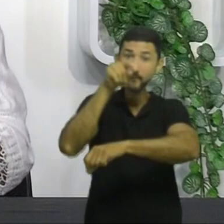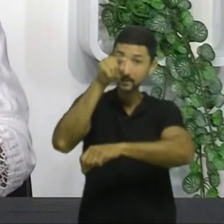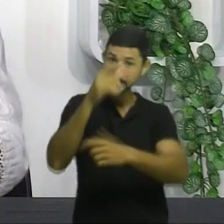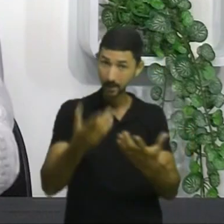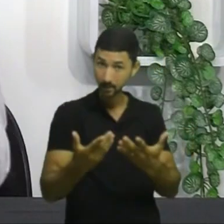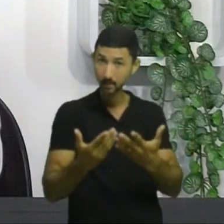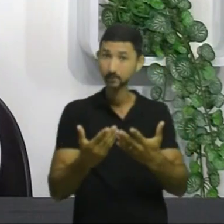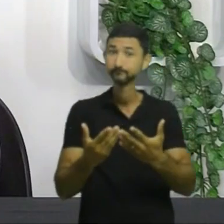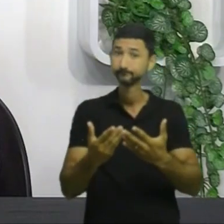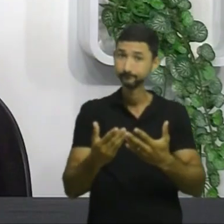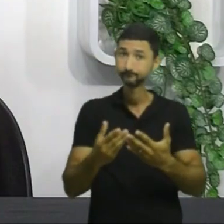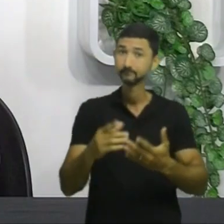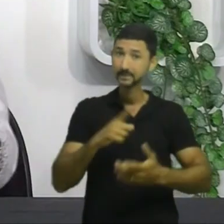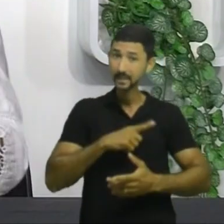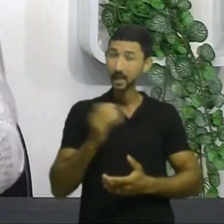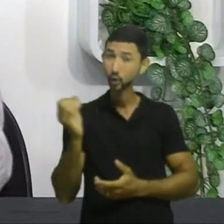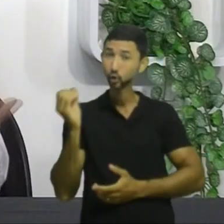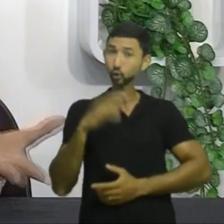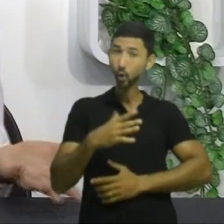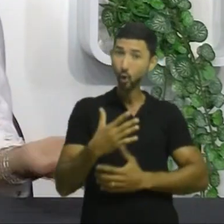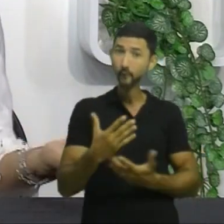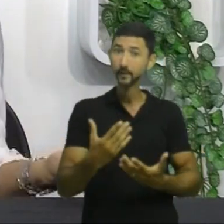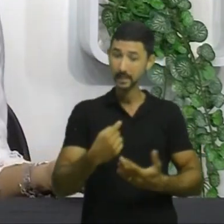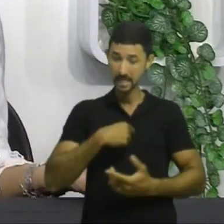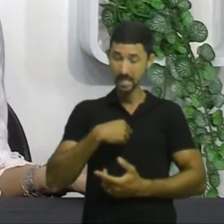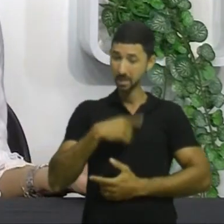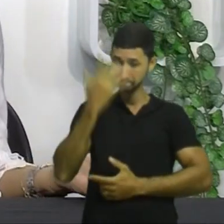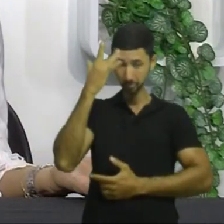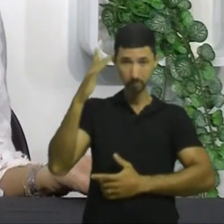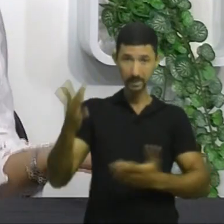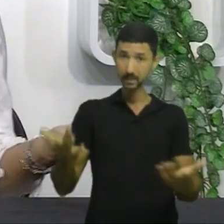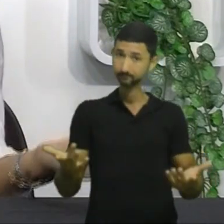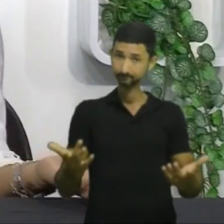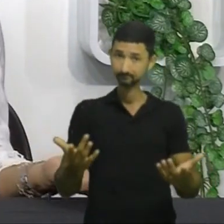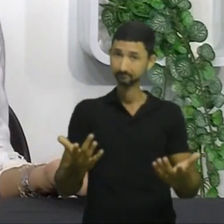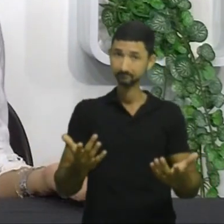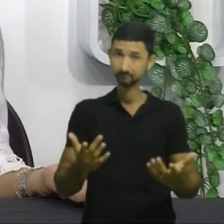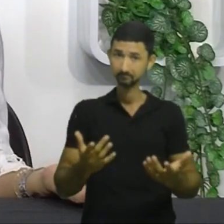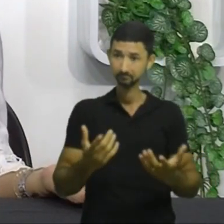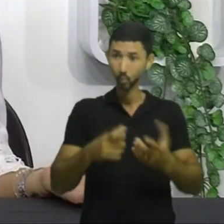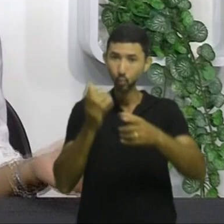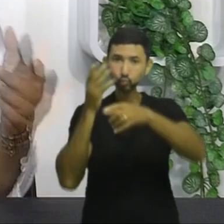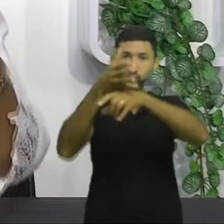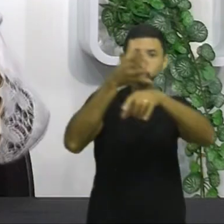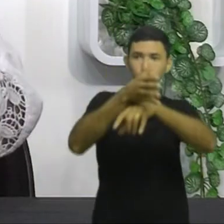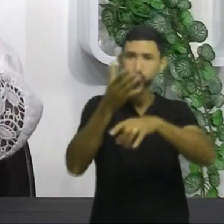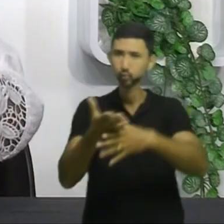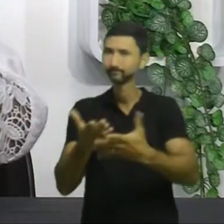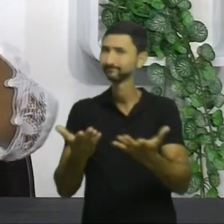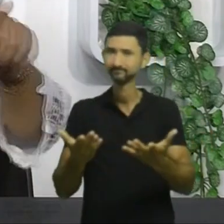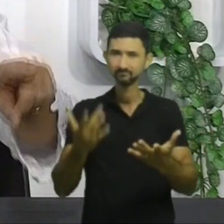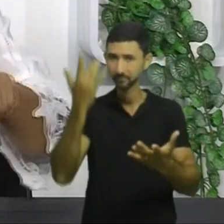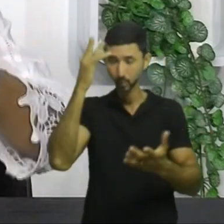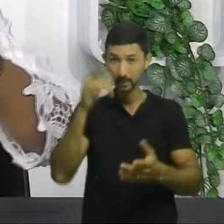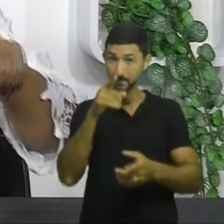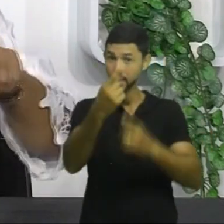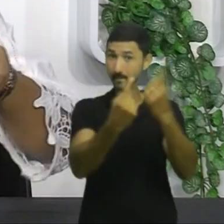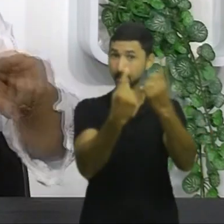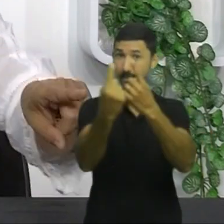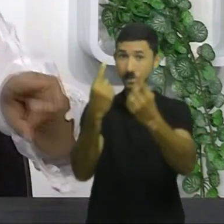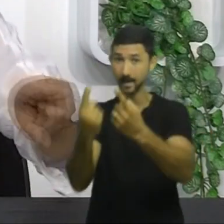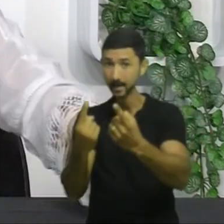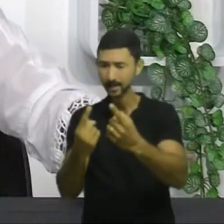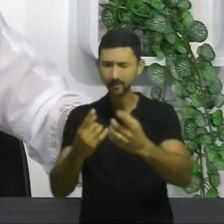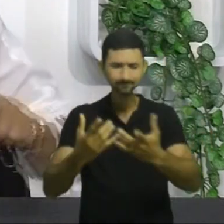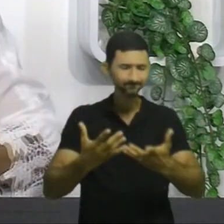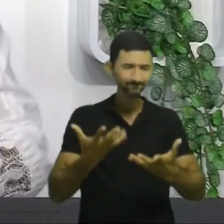cada rua, tem novidades que eu, Raquel, não sei. Eu não posso estar em todos esses lugares, mas eu sei que cada um tem uma